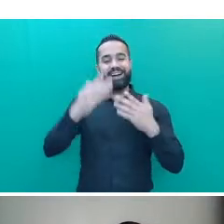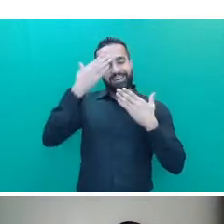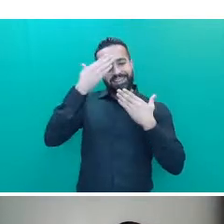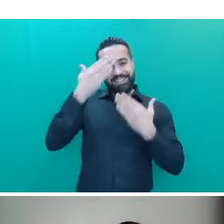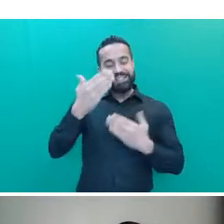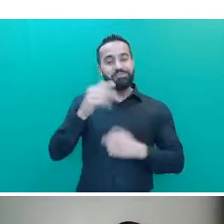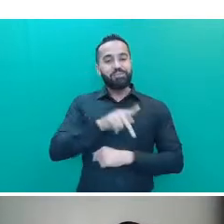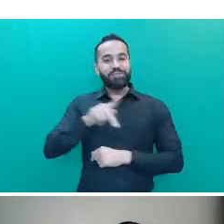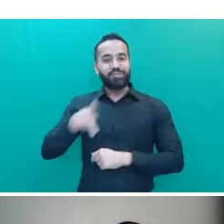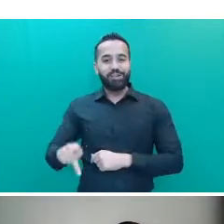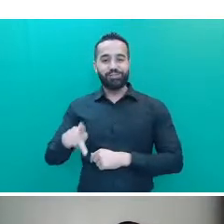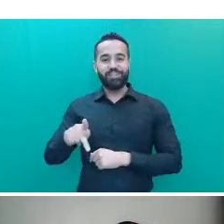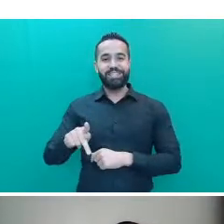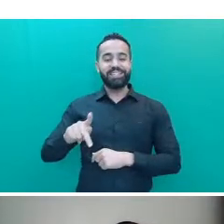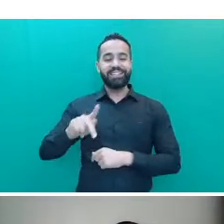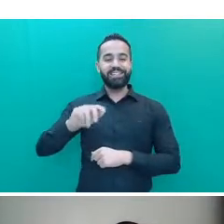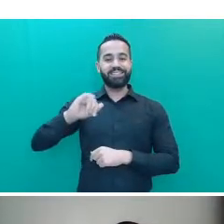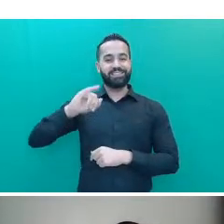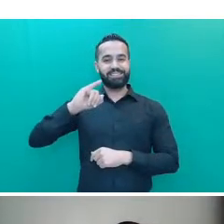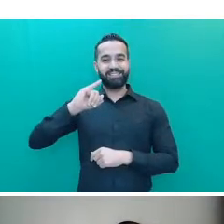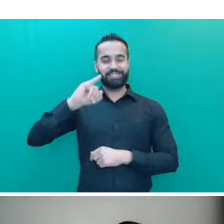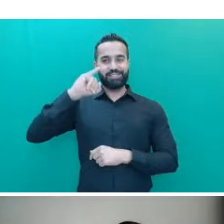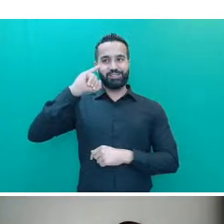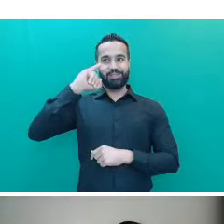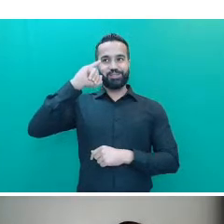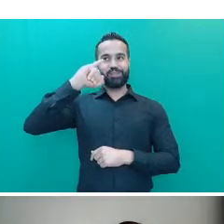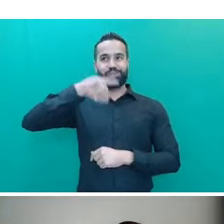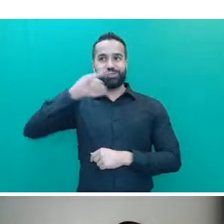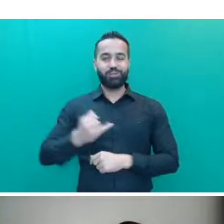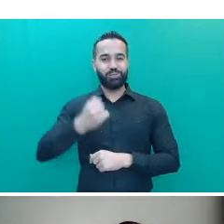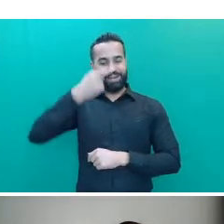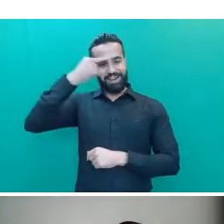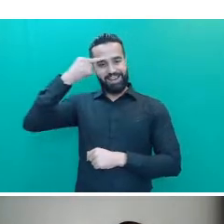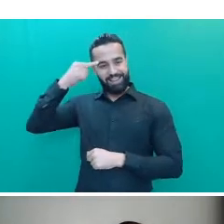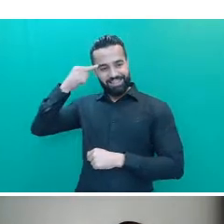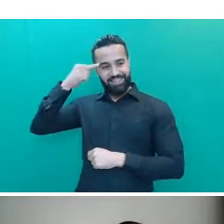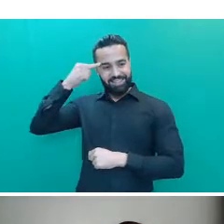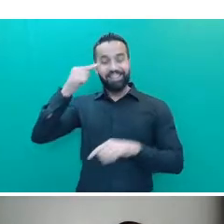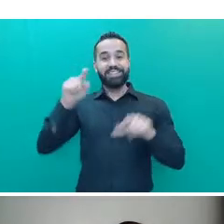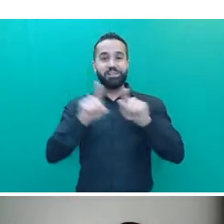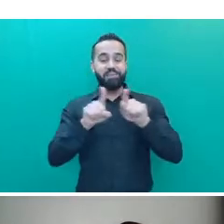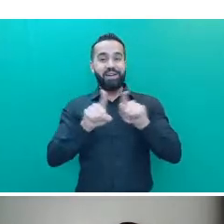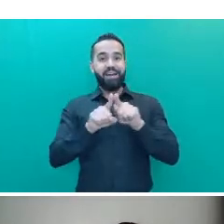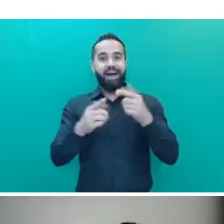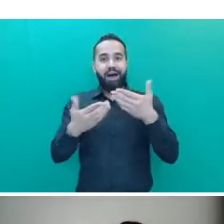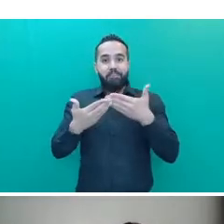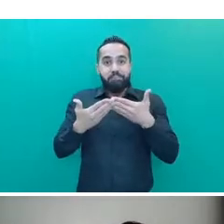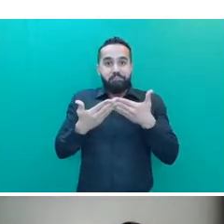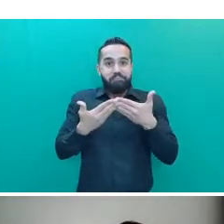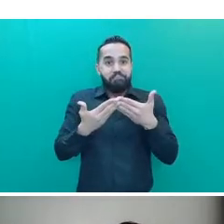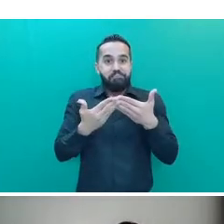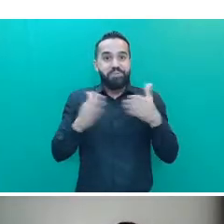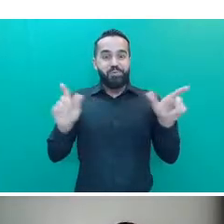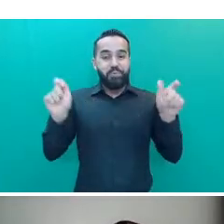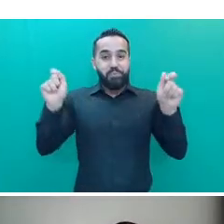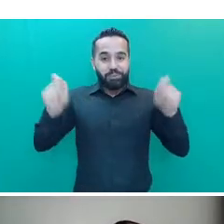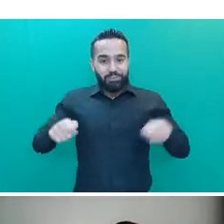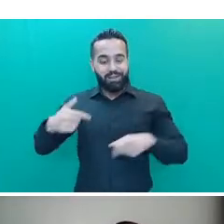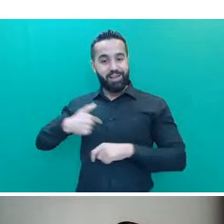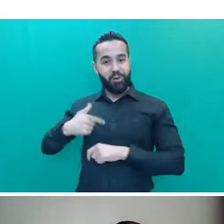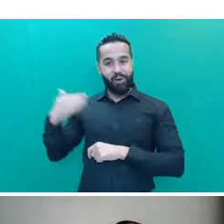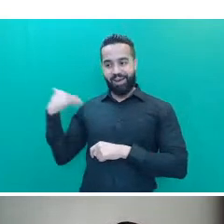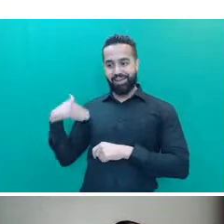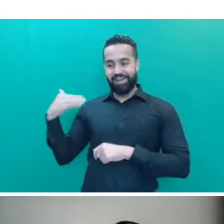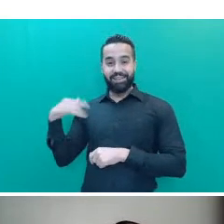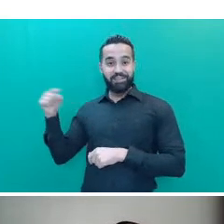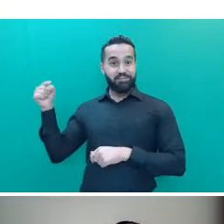Juliana, que trabalha comigo, que está aqui. E foi a Ju quem abriu as portas da UAB para mim, porque a Ju vem de um pós-doc